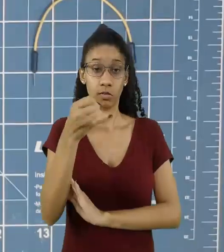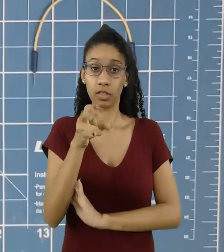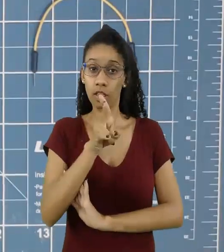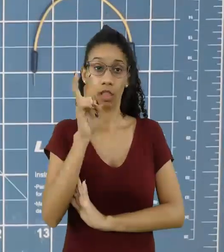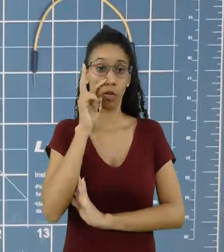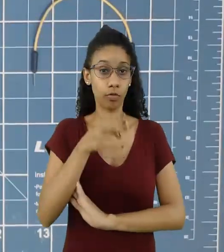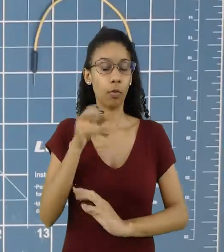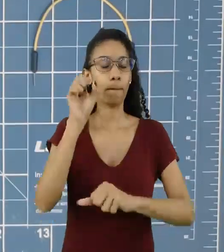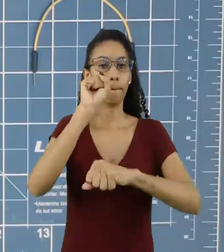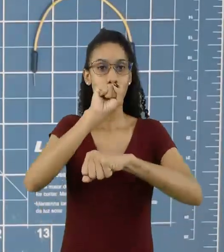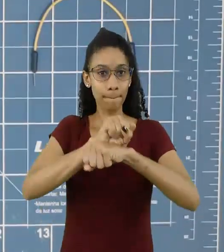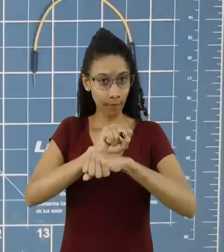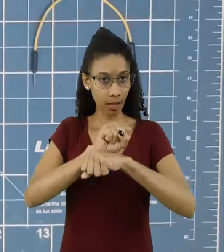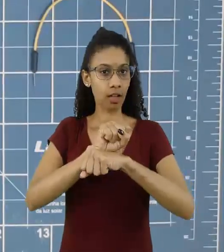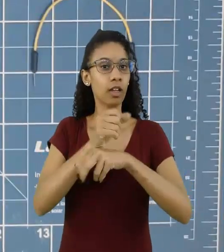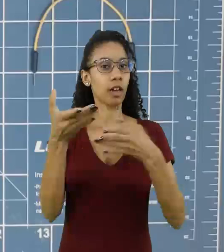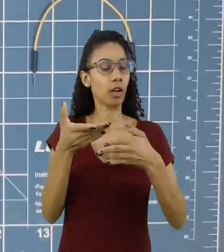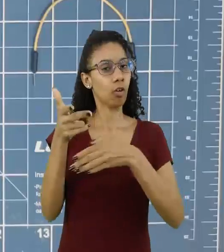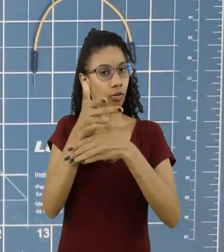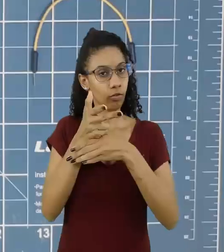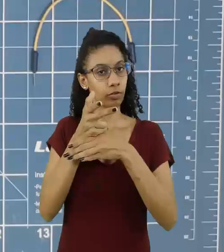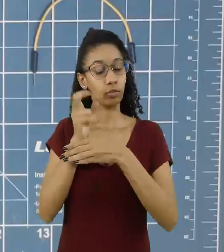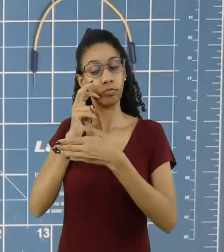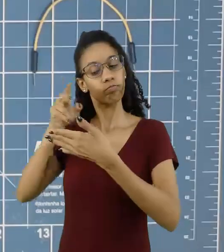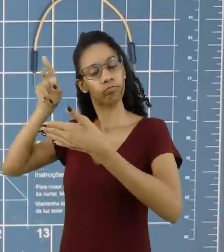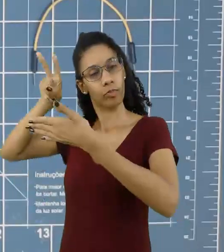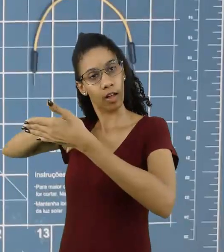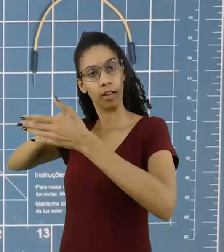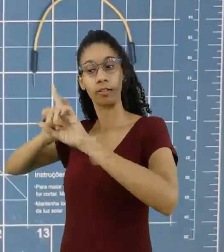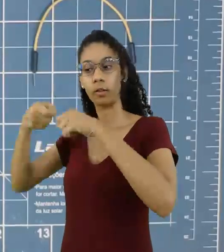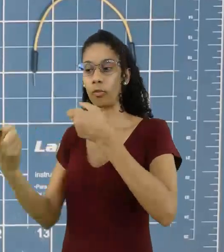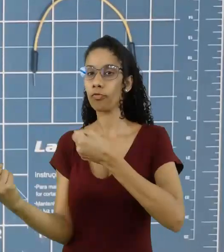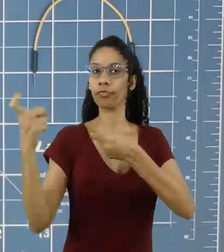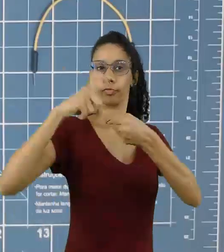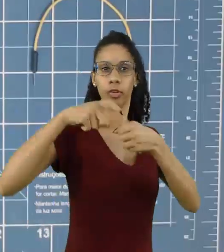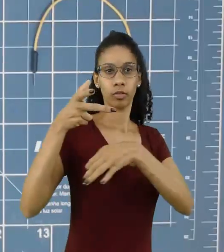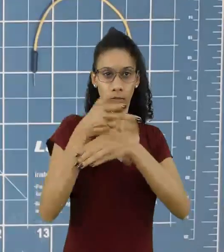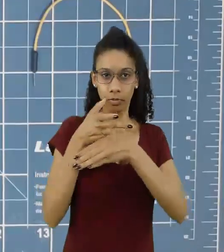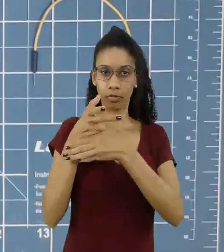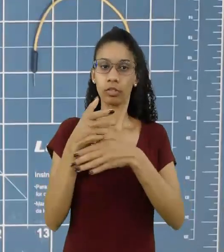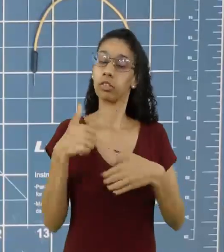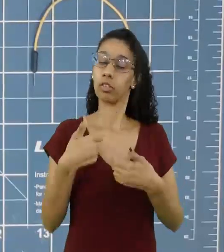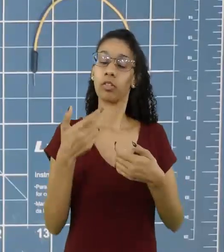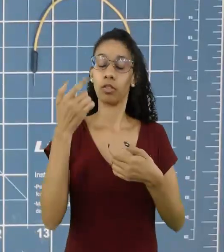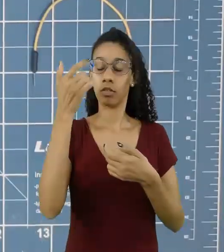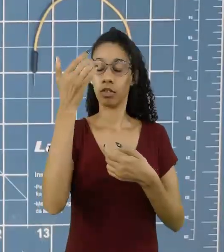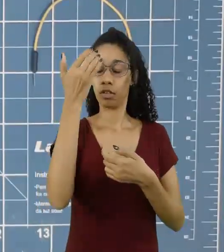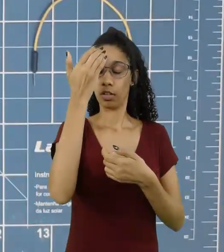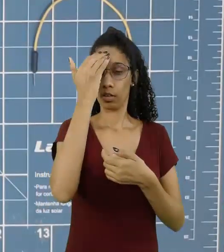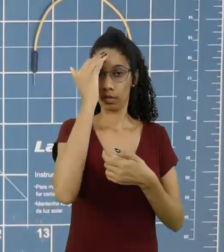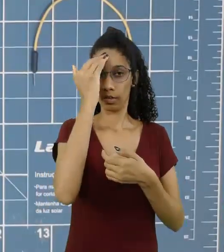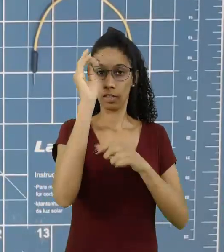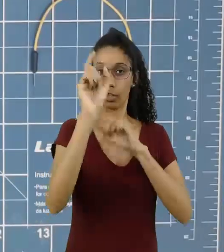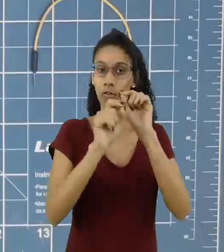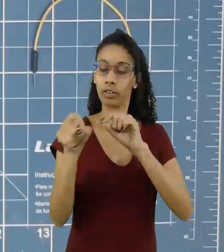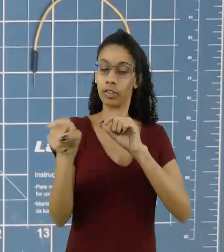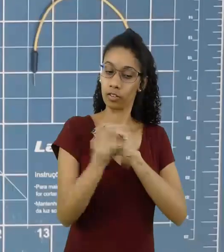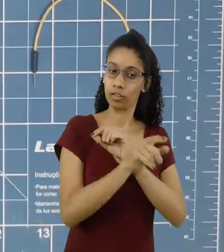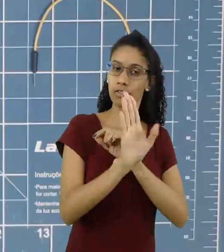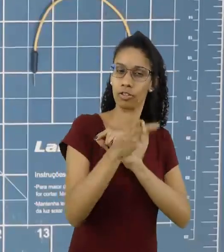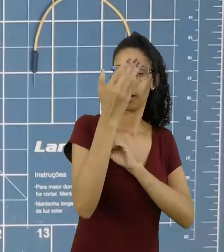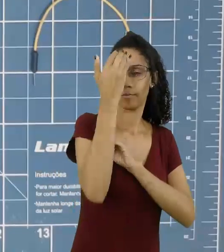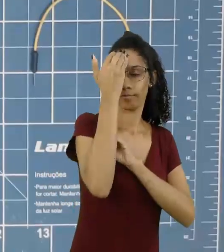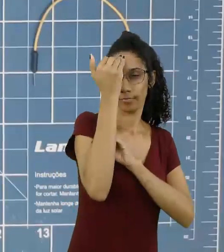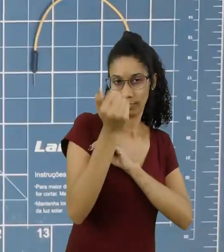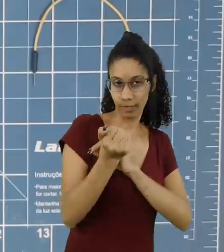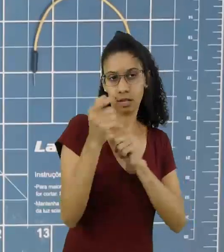viu ainda, pausa esse vídeo, dá uma olhada lá e só então assista o vídeo, tá? Eu vou partir do princípio que vocês já viram, já entenderam esses